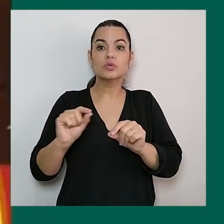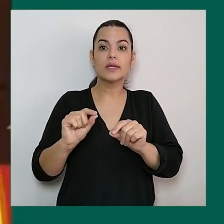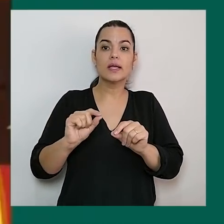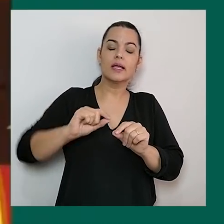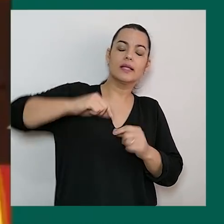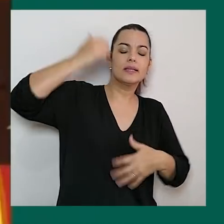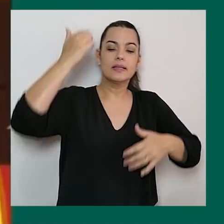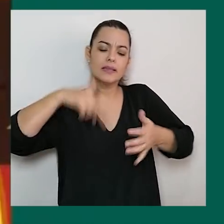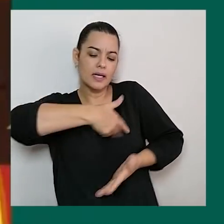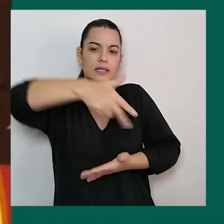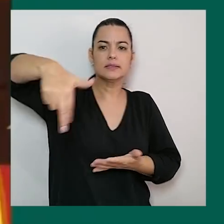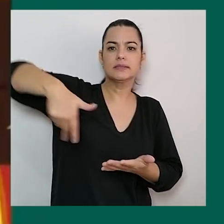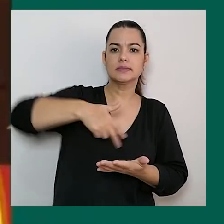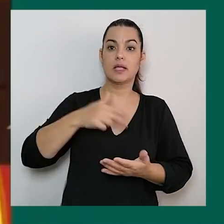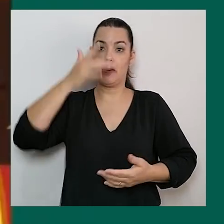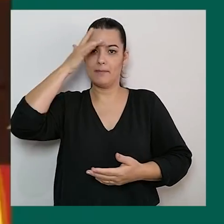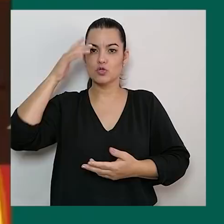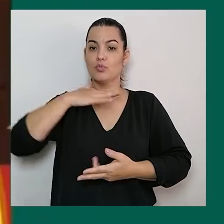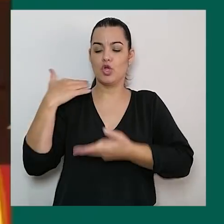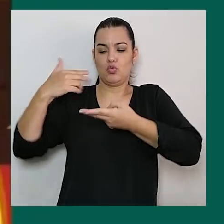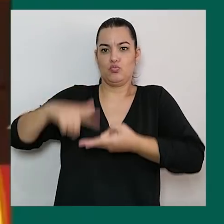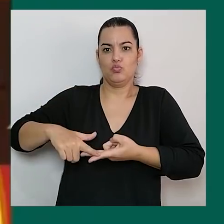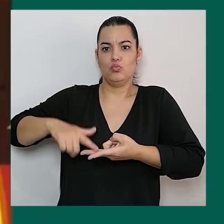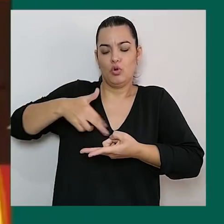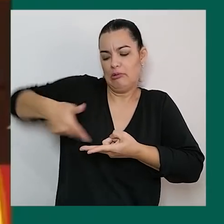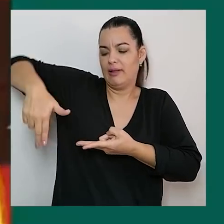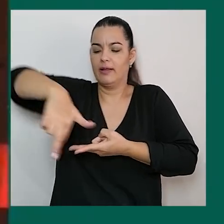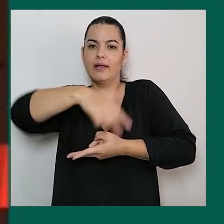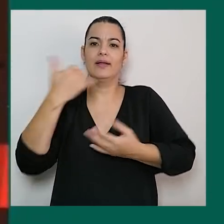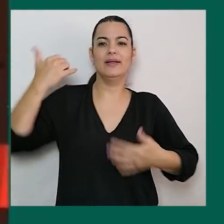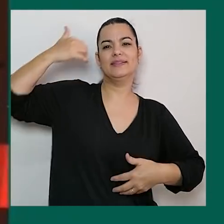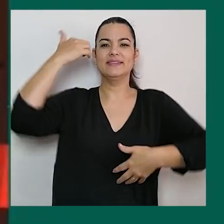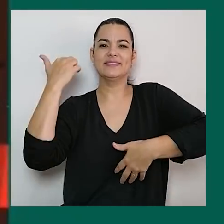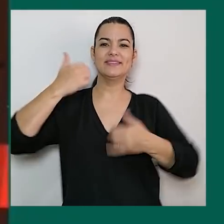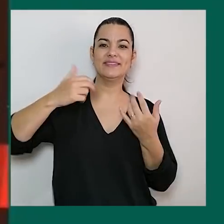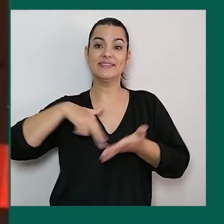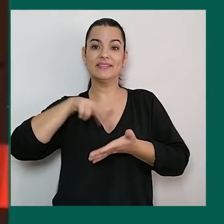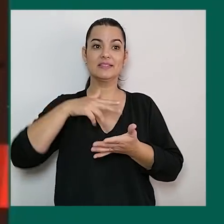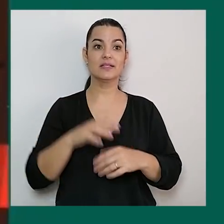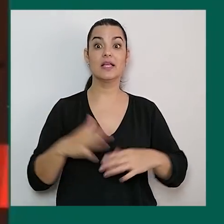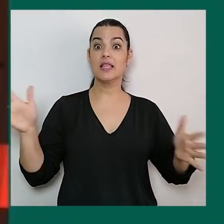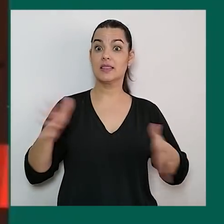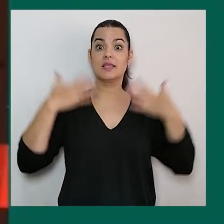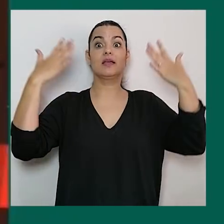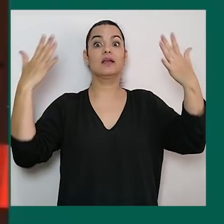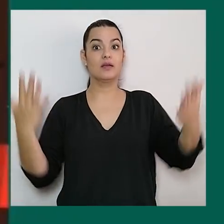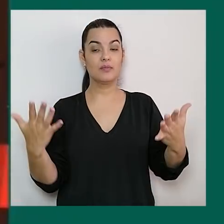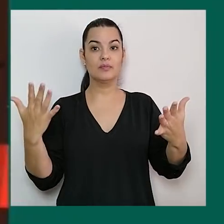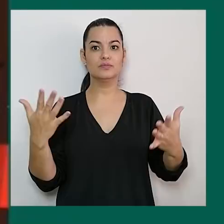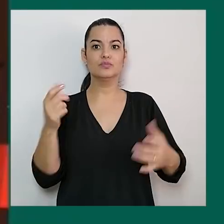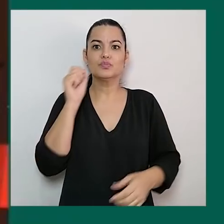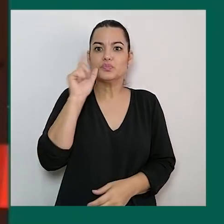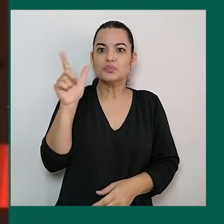chão. De repente, o gato do mato deu um salto e tentou pegar o